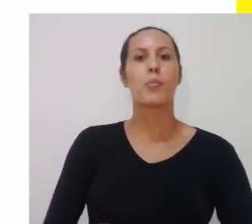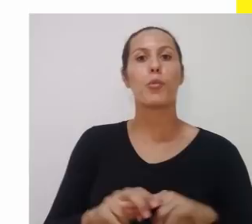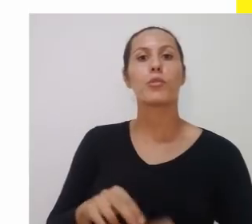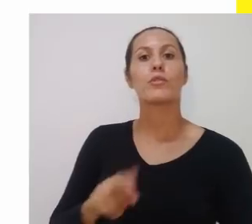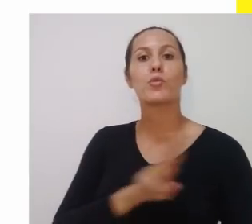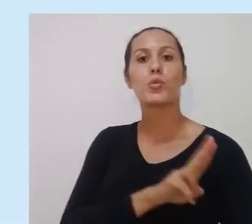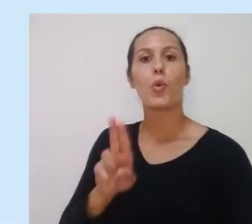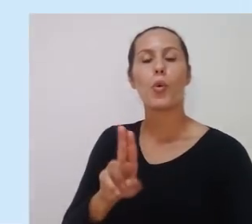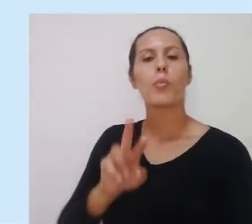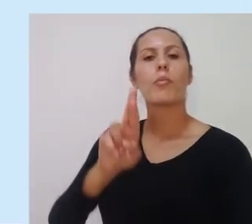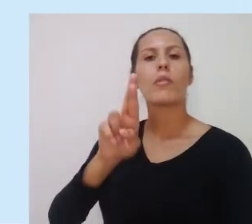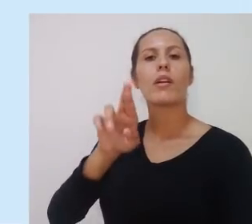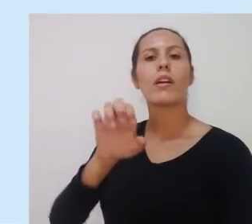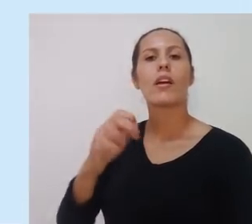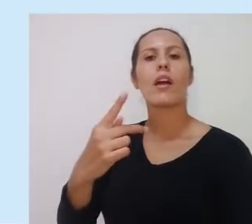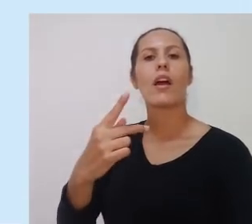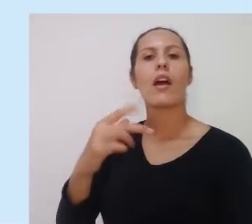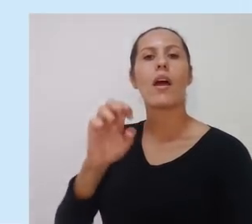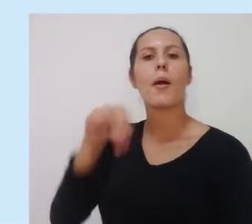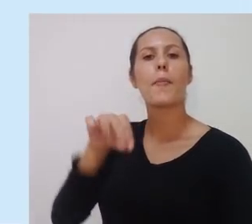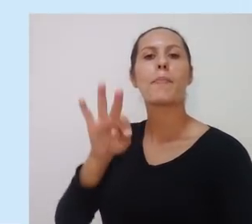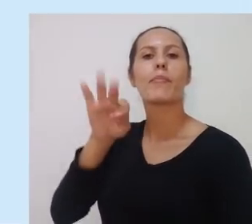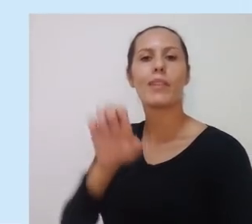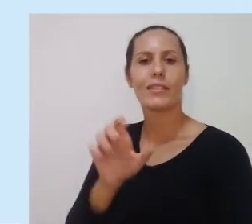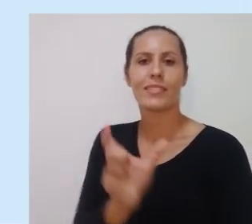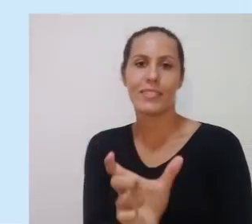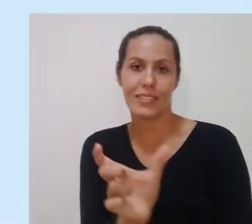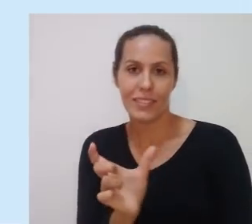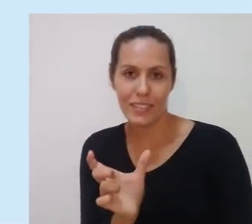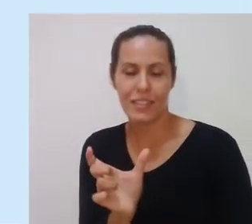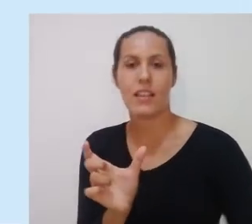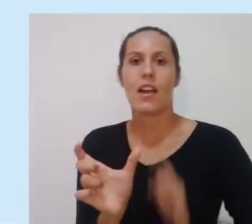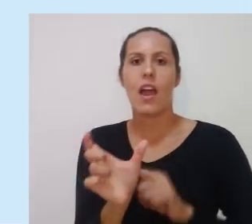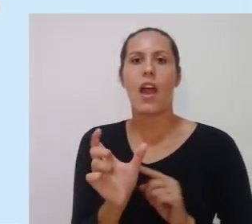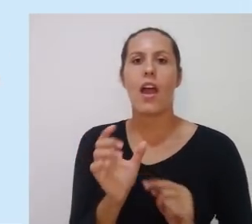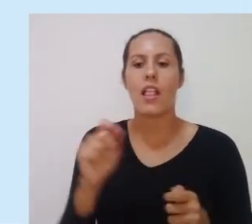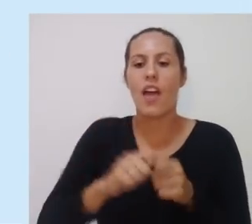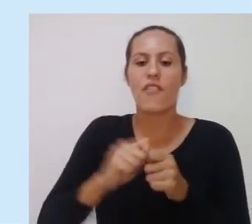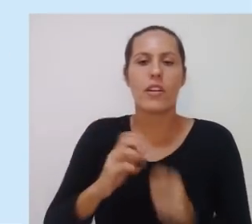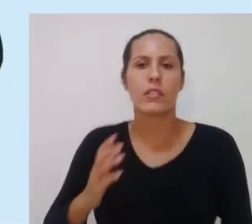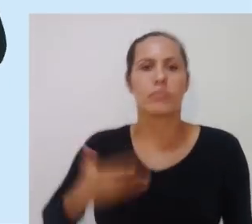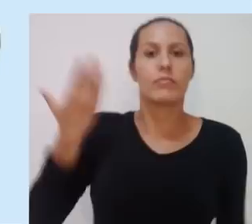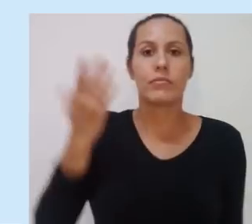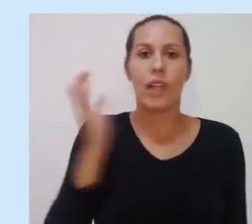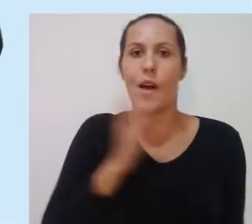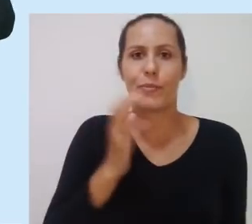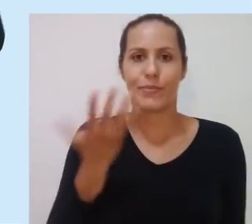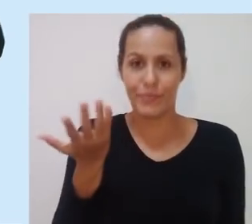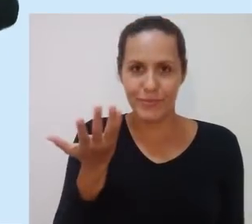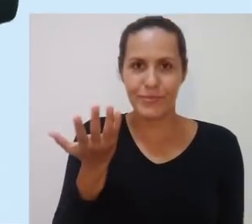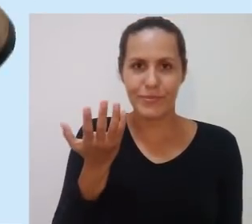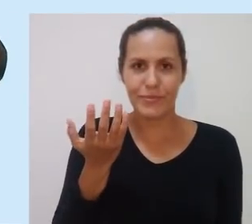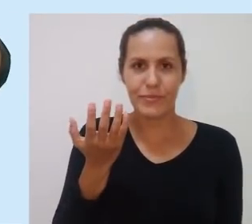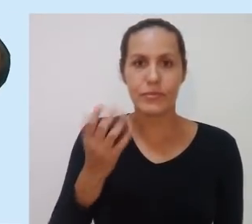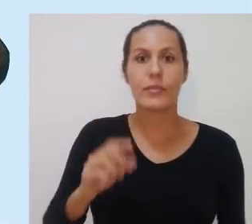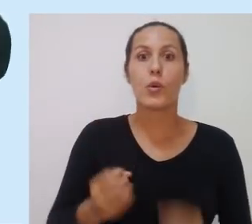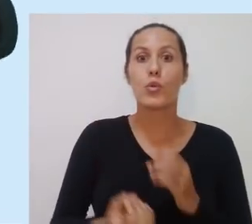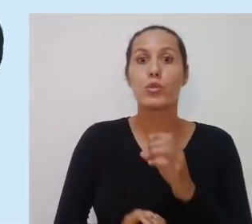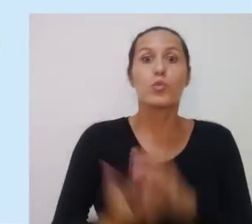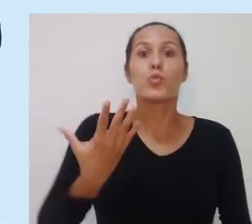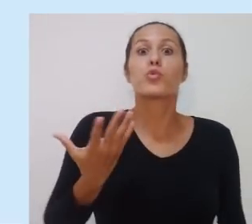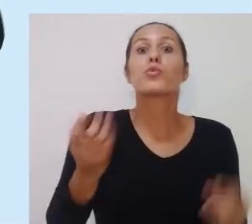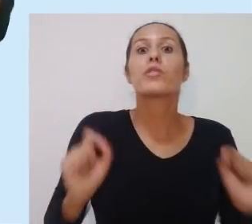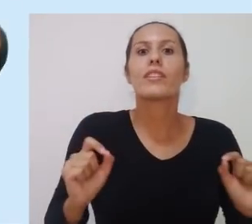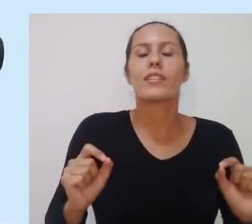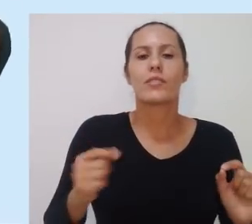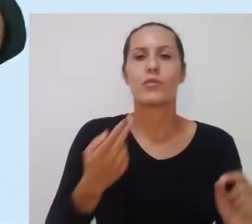vocês. O nome repente, porque é uma poesia feita, uma poesia cantada, né? Feita de repente. Você